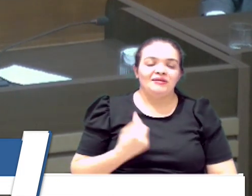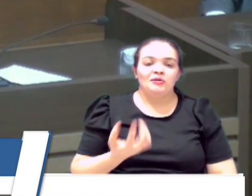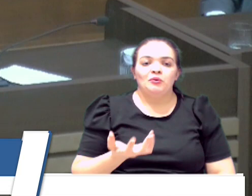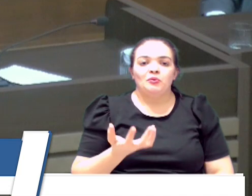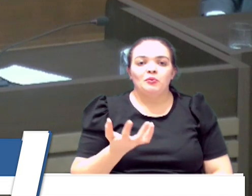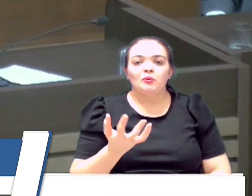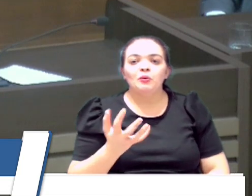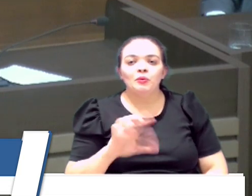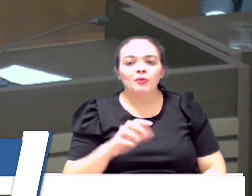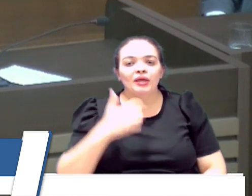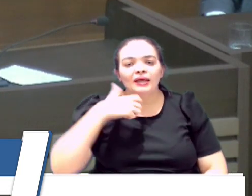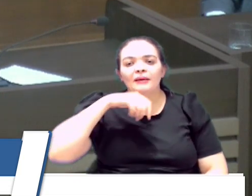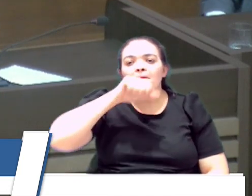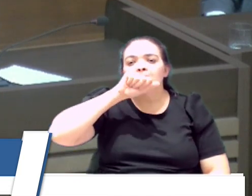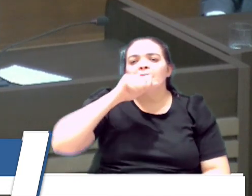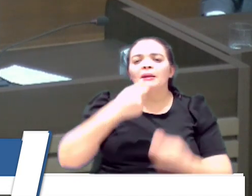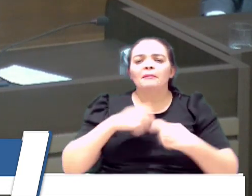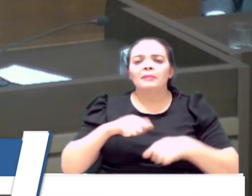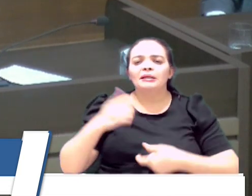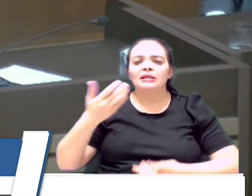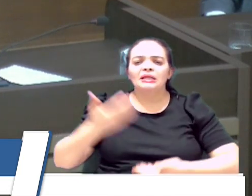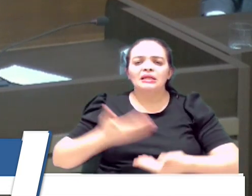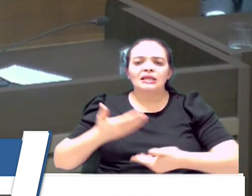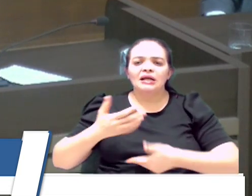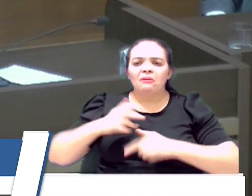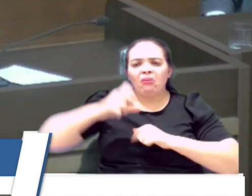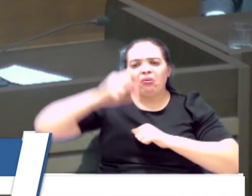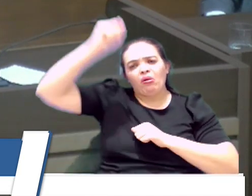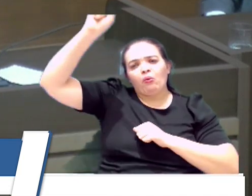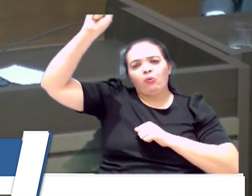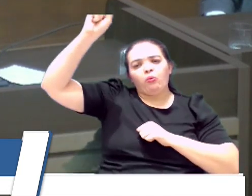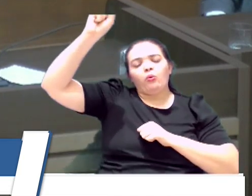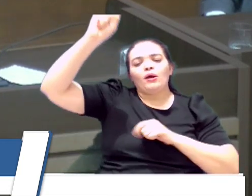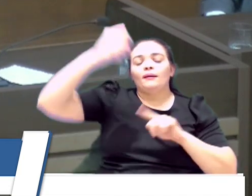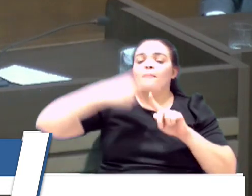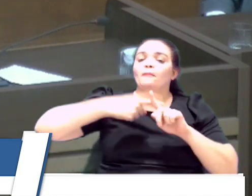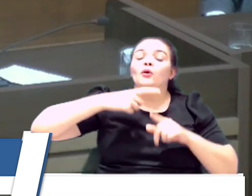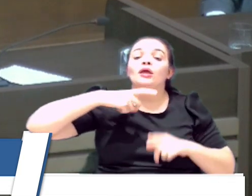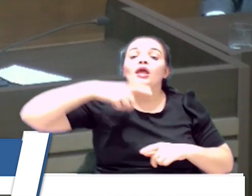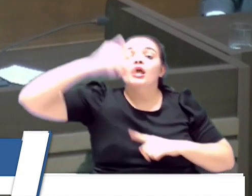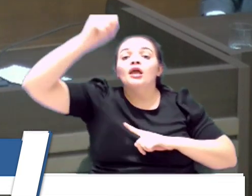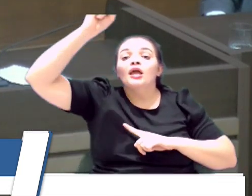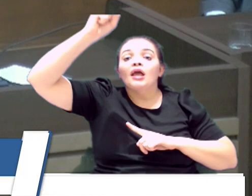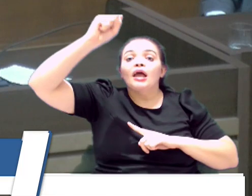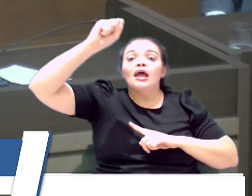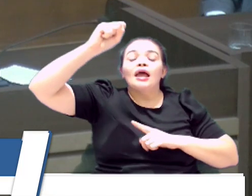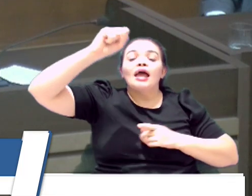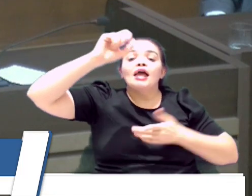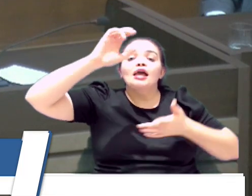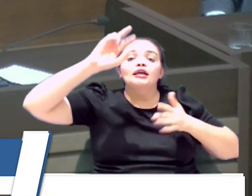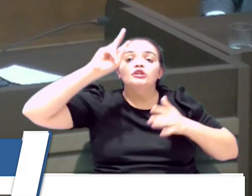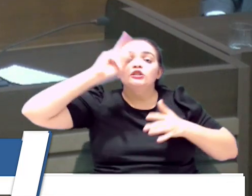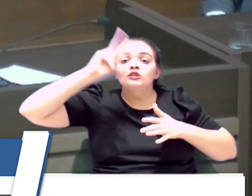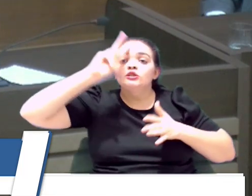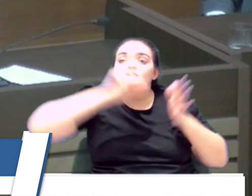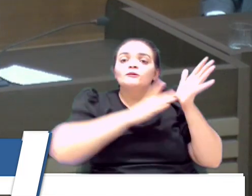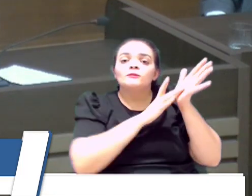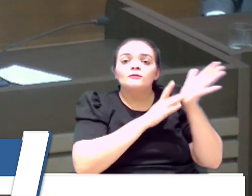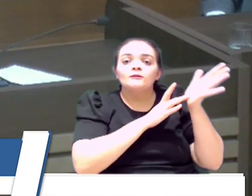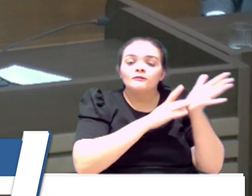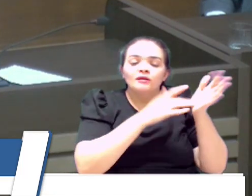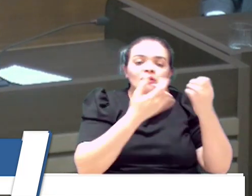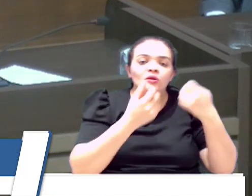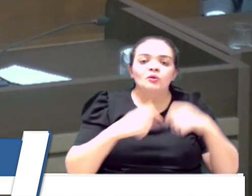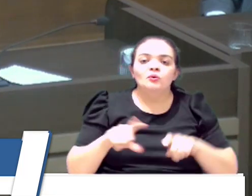dessas mães precise ser tratada como heroína, porque herói e heroína é coisa da ficção. A gente quer que ninguém